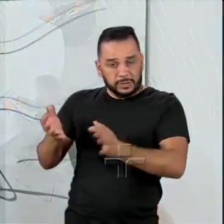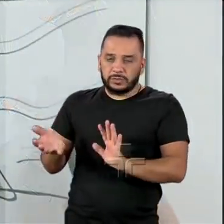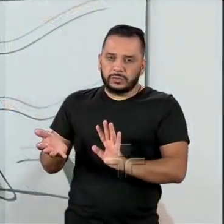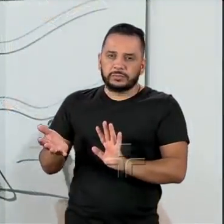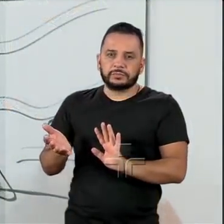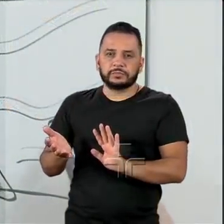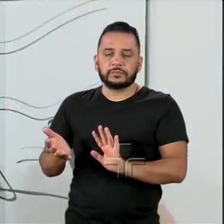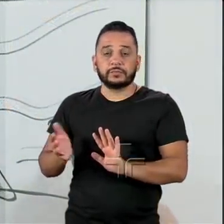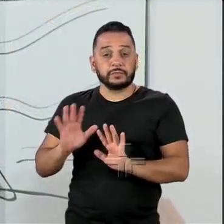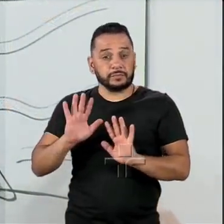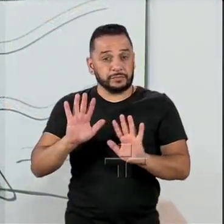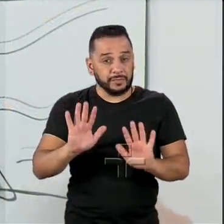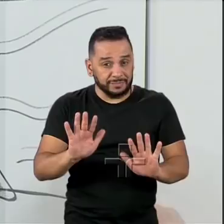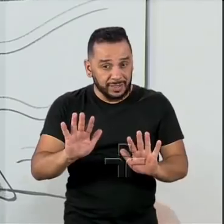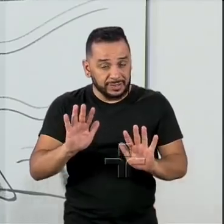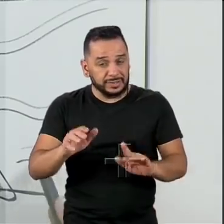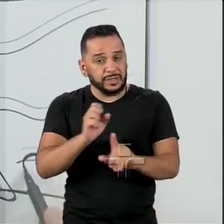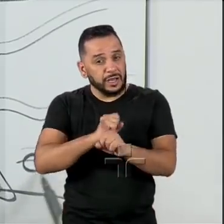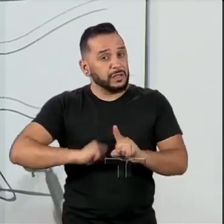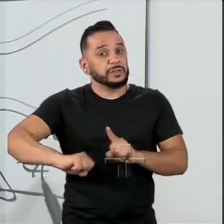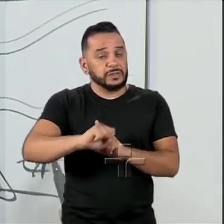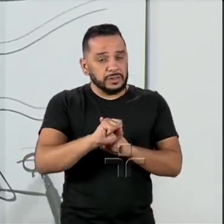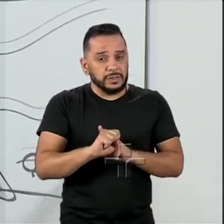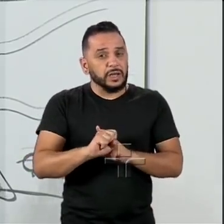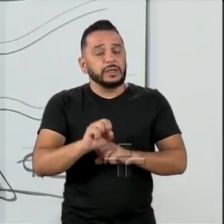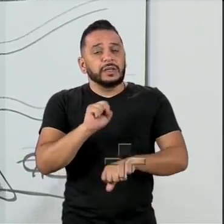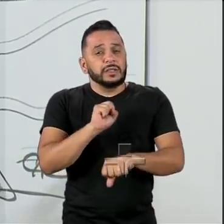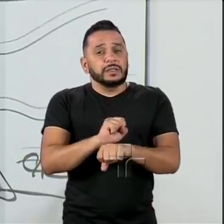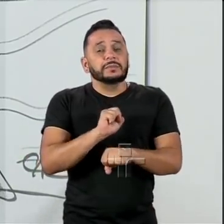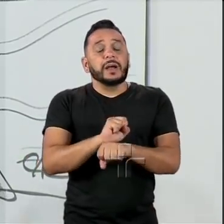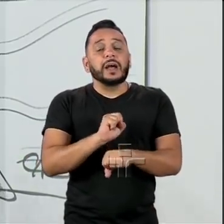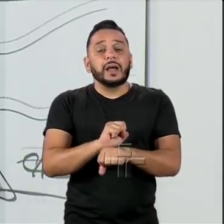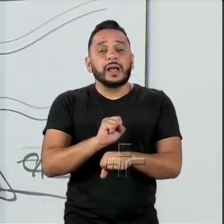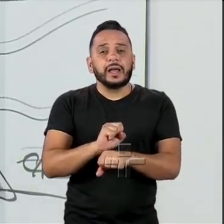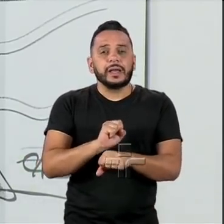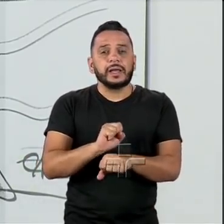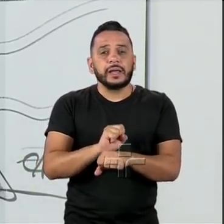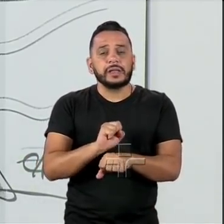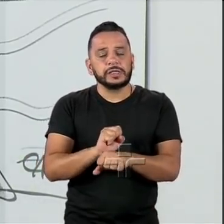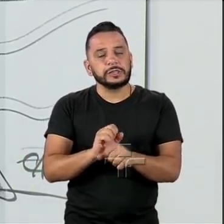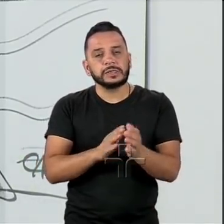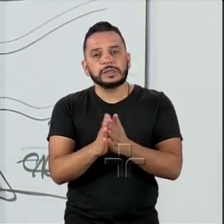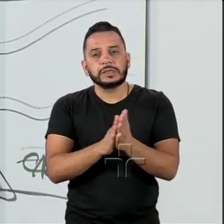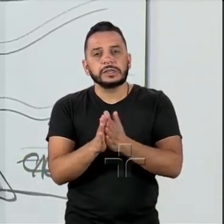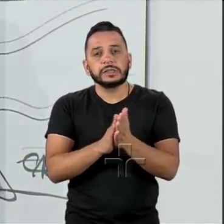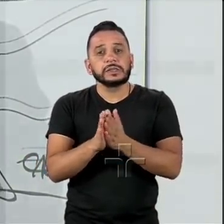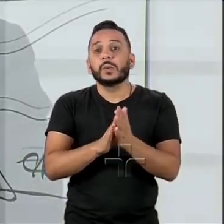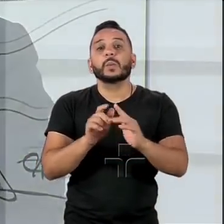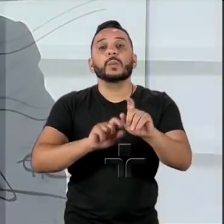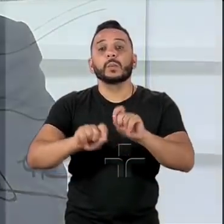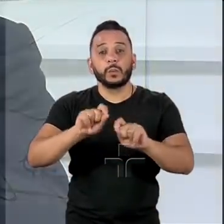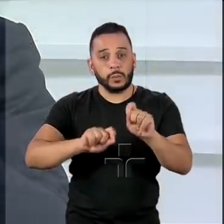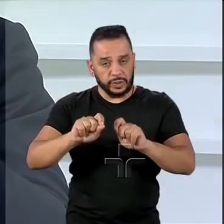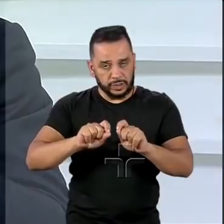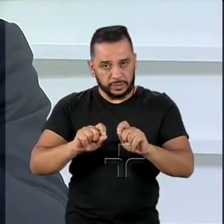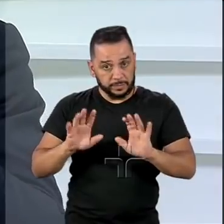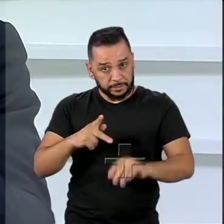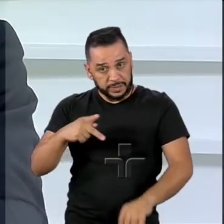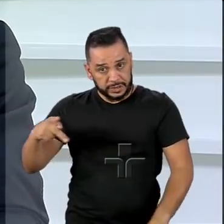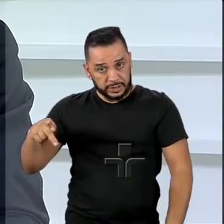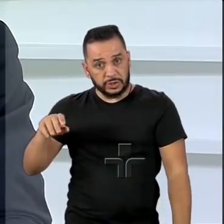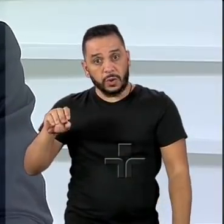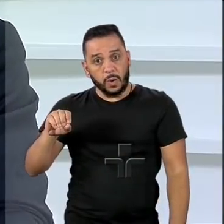outra, a sociedade espera exatamente aquilo que o nosso presidente da OAB mencionou bem, né? Uma busca